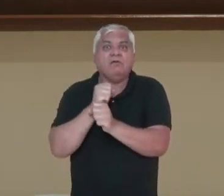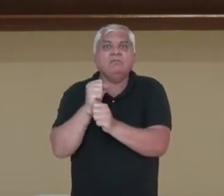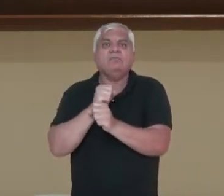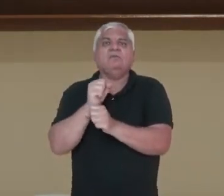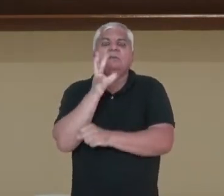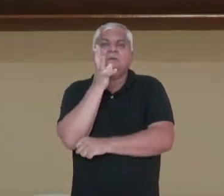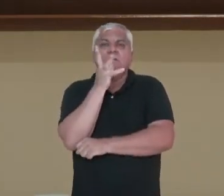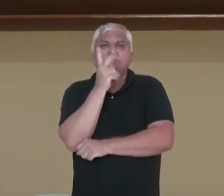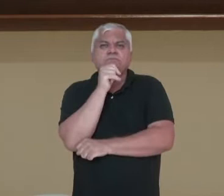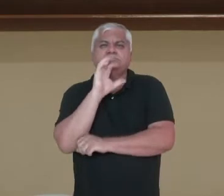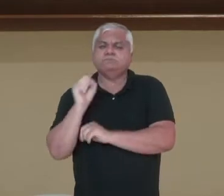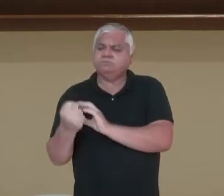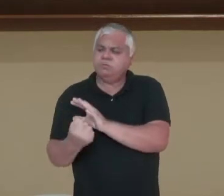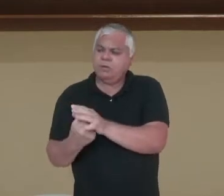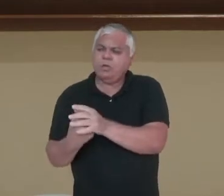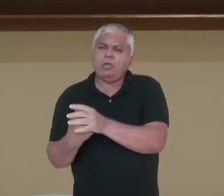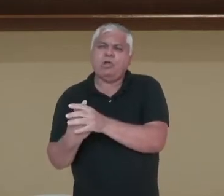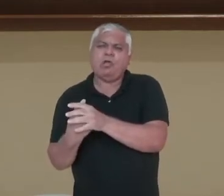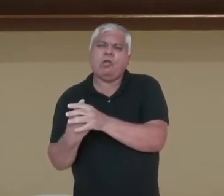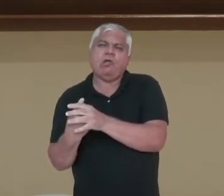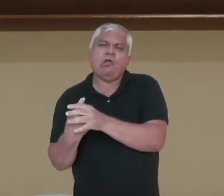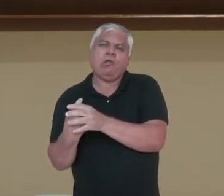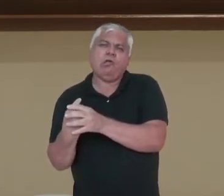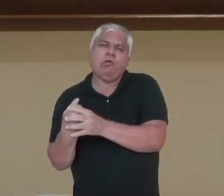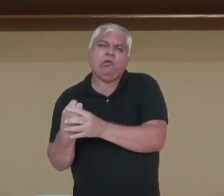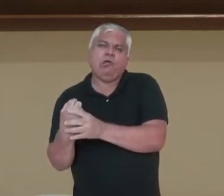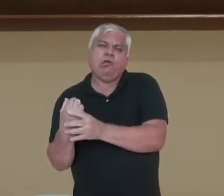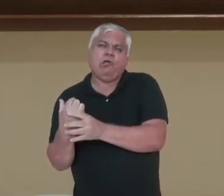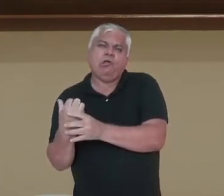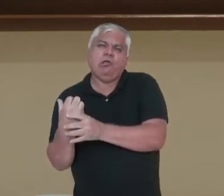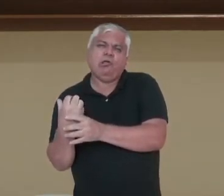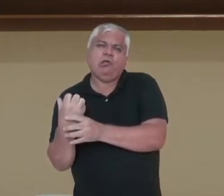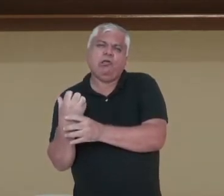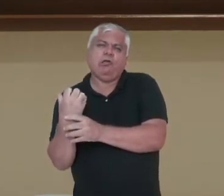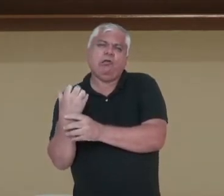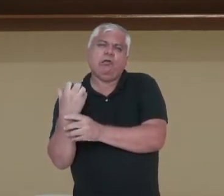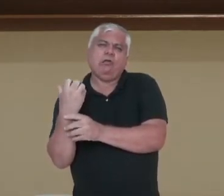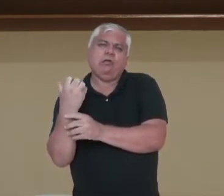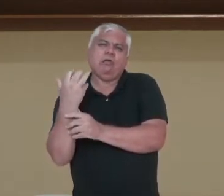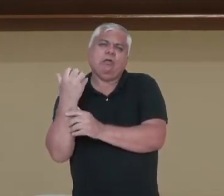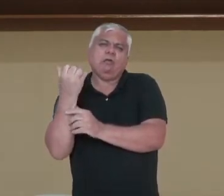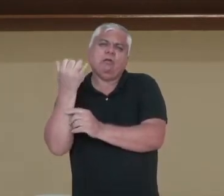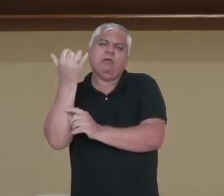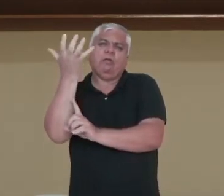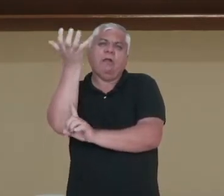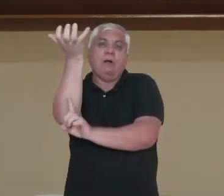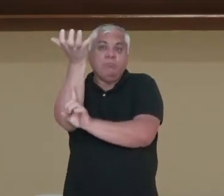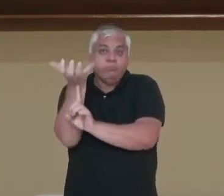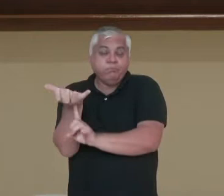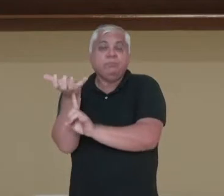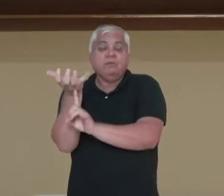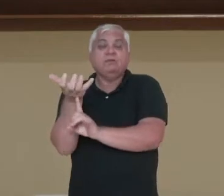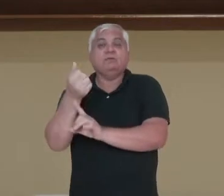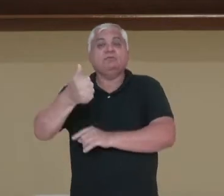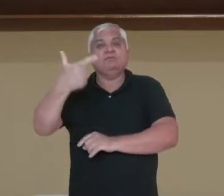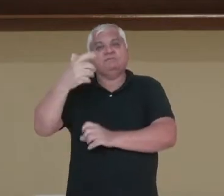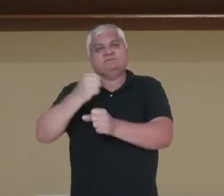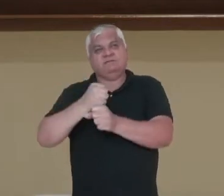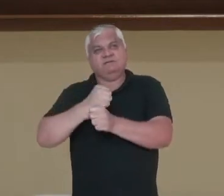reprodução, certo? Então não é algo tão simples assim, não é mesmo? É uma árvore que precisamos proteger,